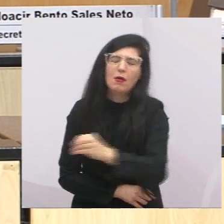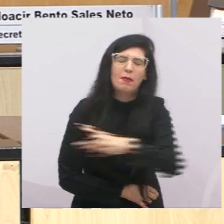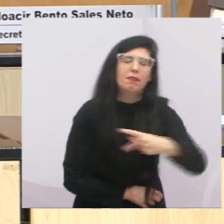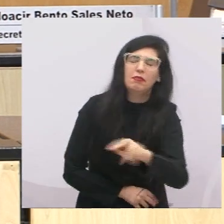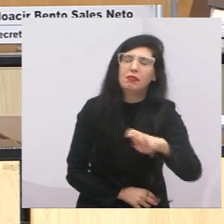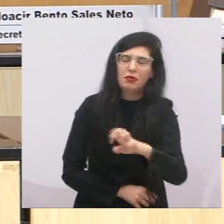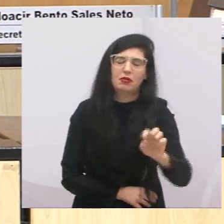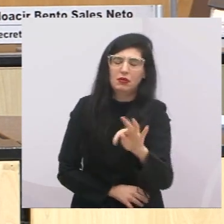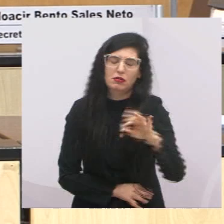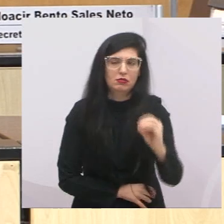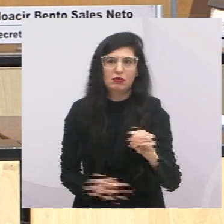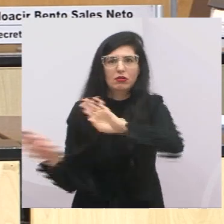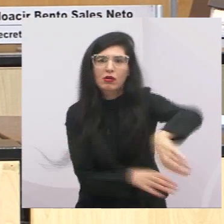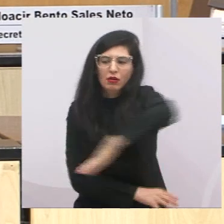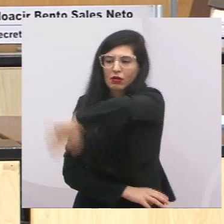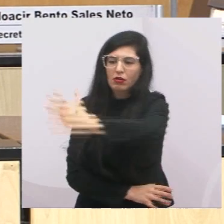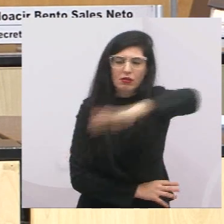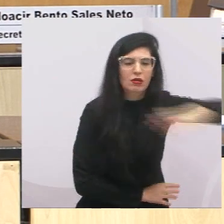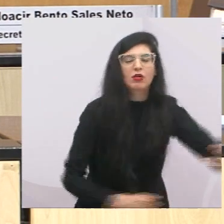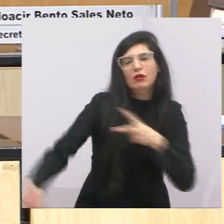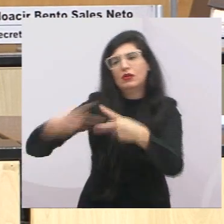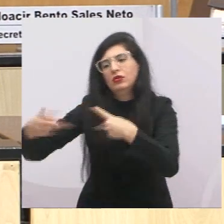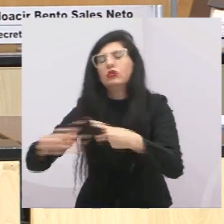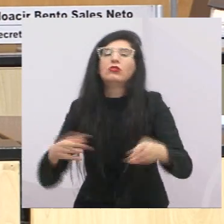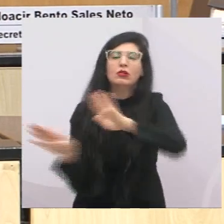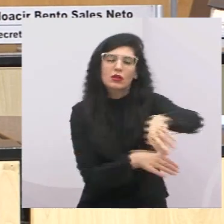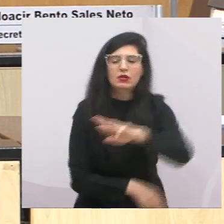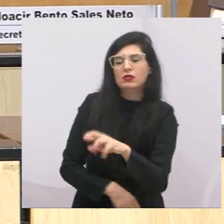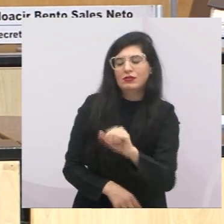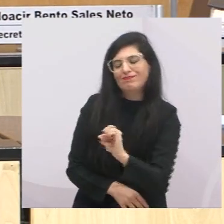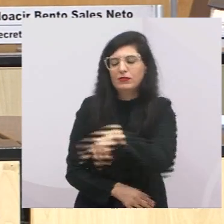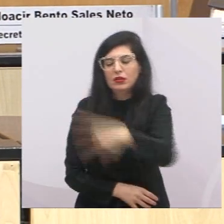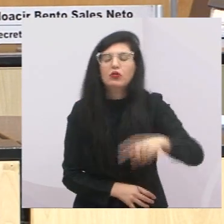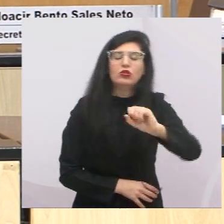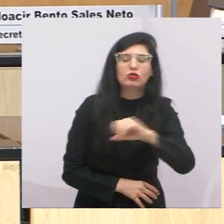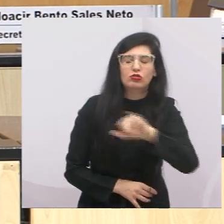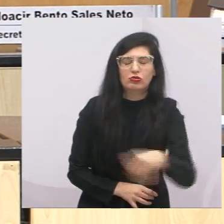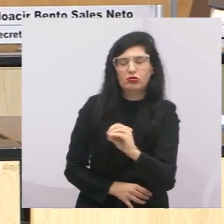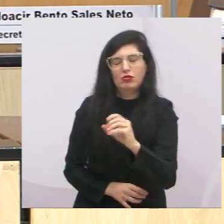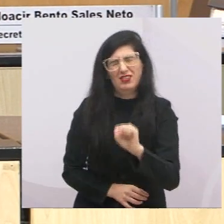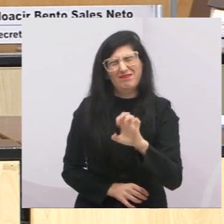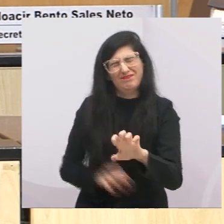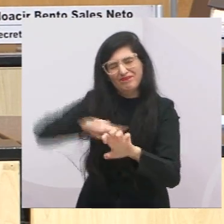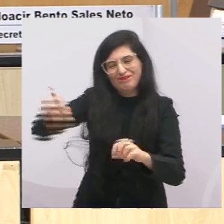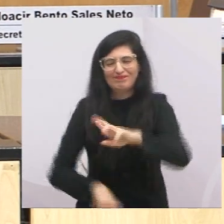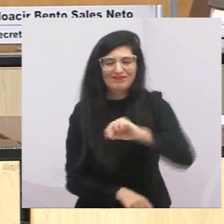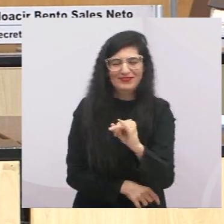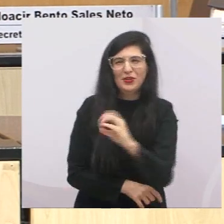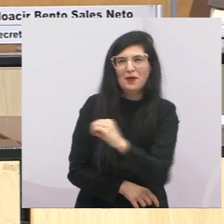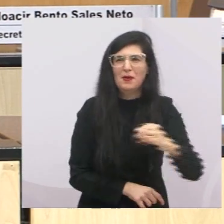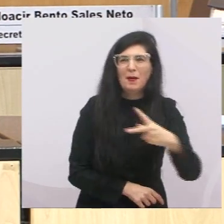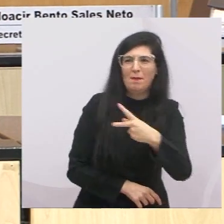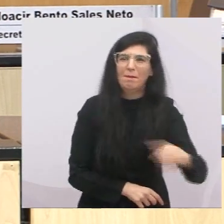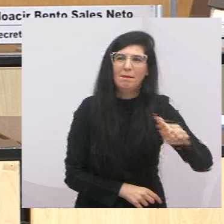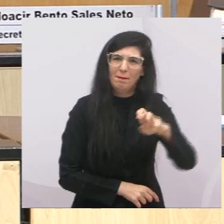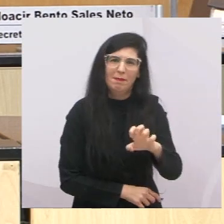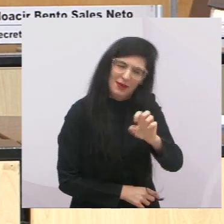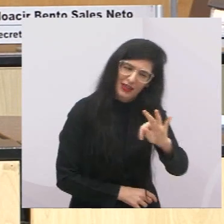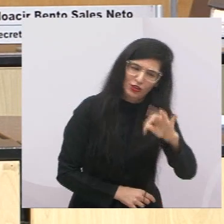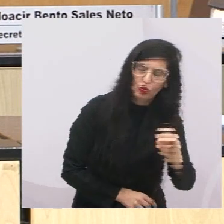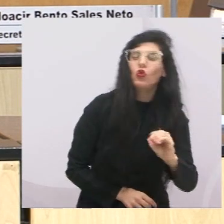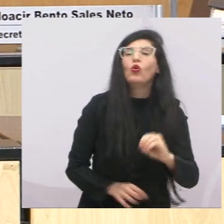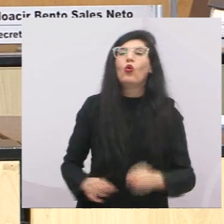João da Boa Vista, São José dos Campos, São José do Rio Preto, Sorocaba e Taubaté. Considerando que a rede oferece mais de 80